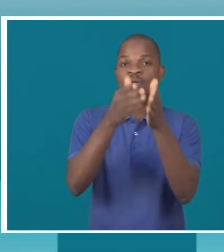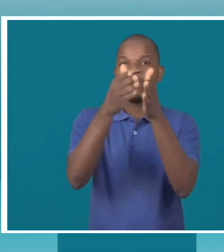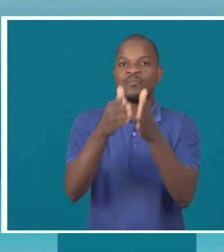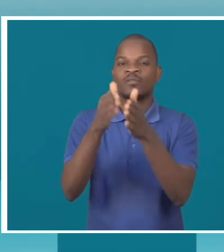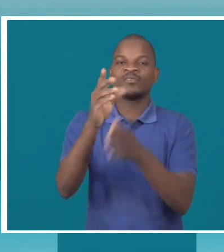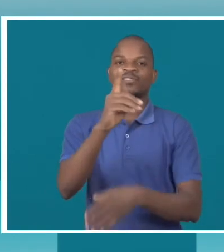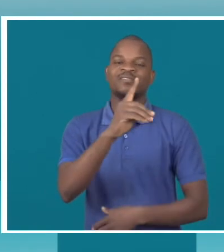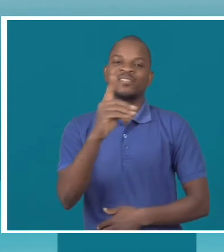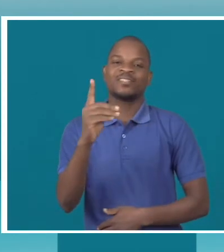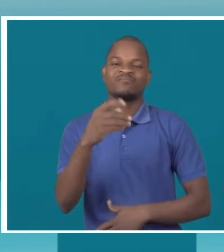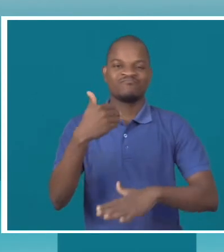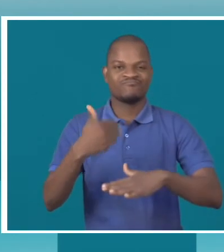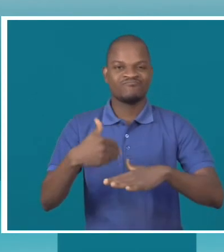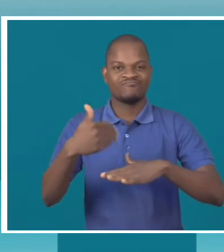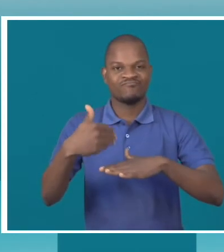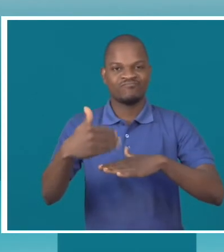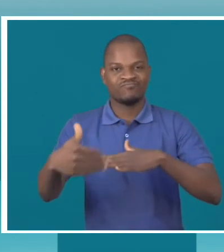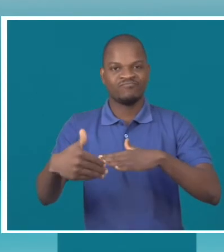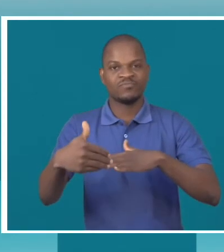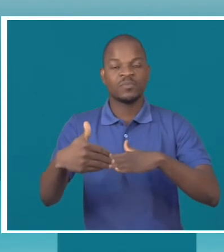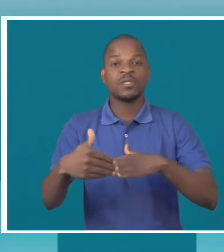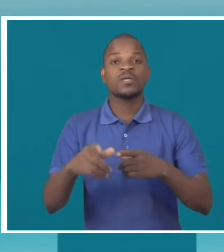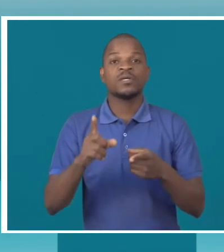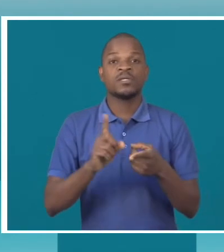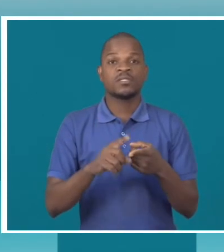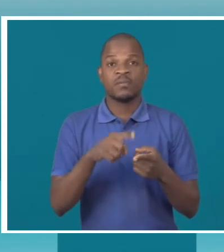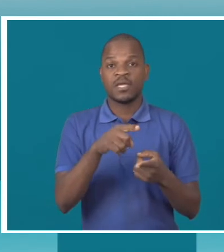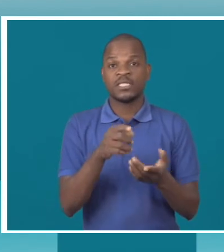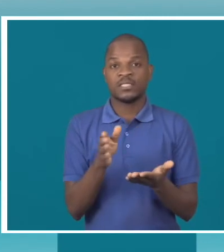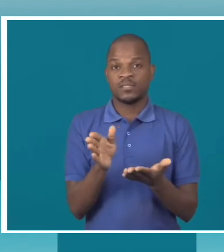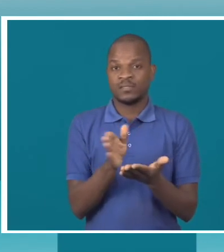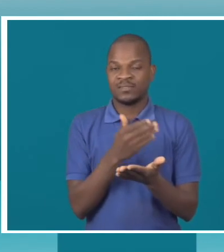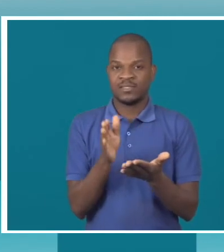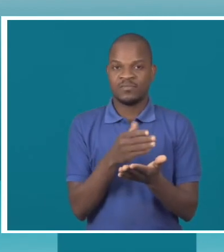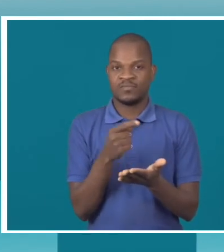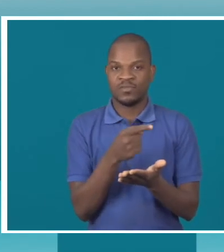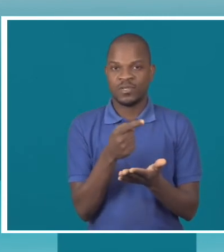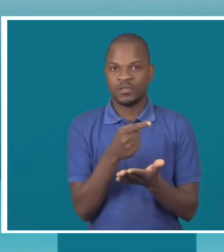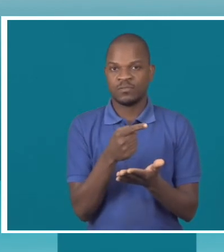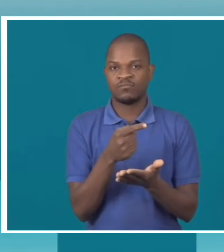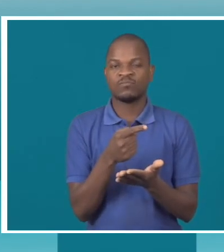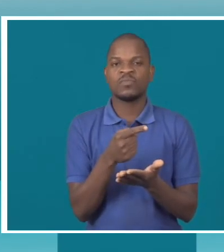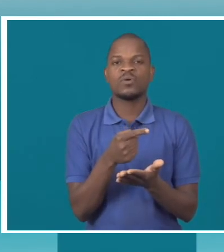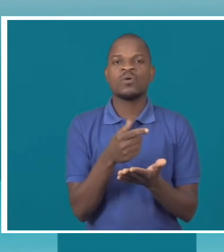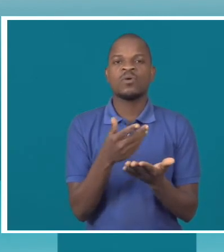com deficiência ao lado, em momento. E nós somos as pessoas